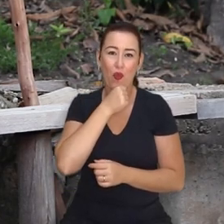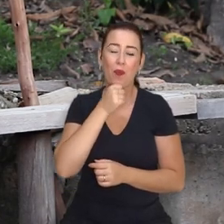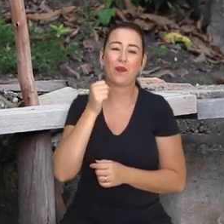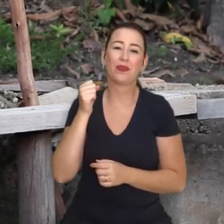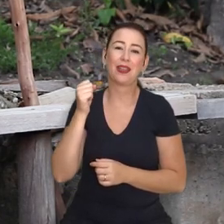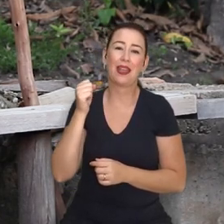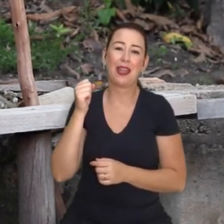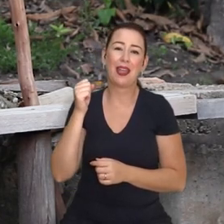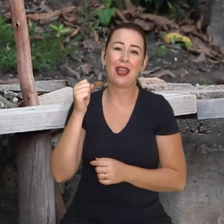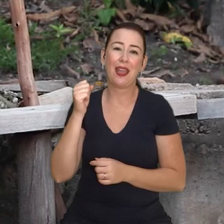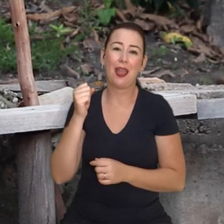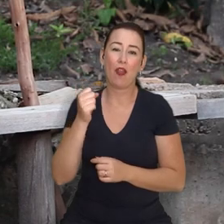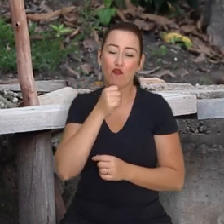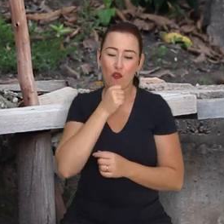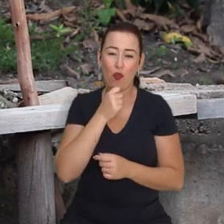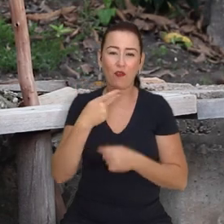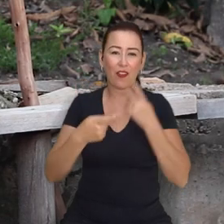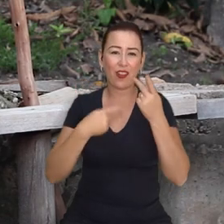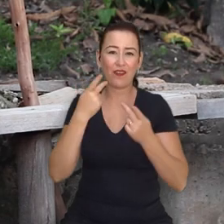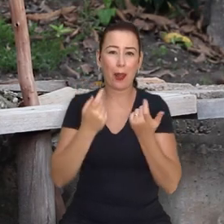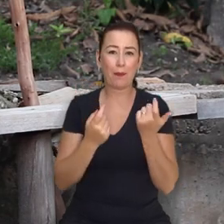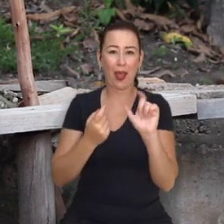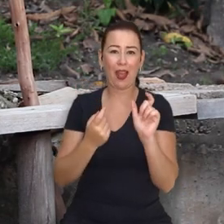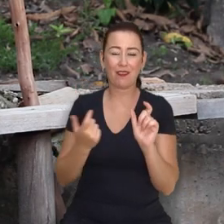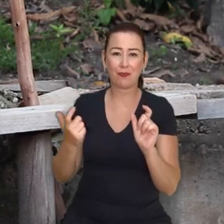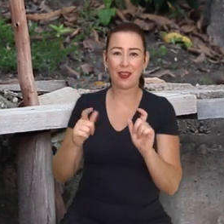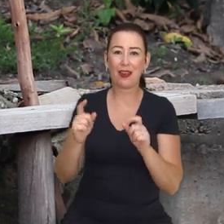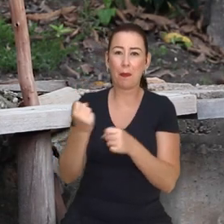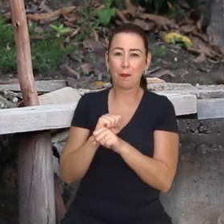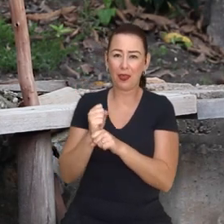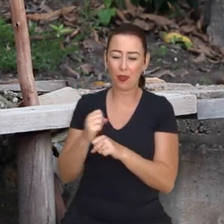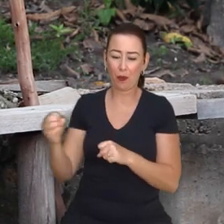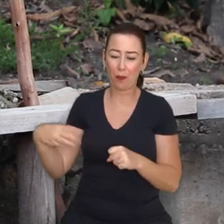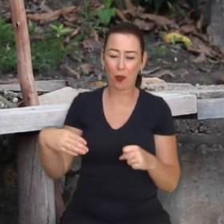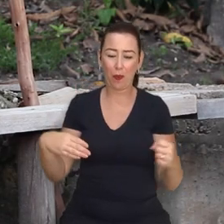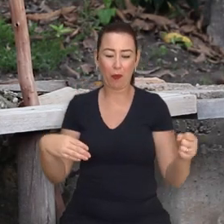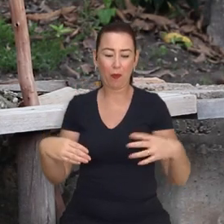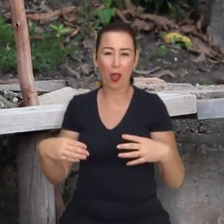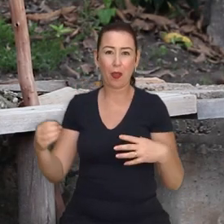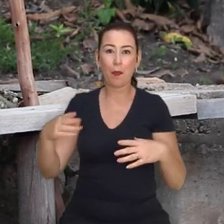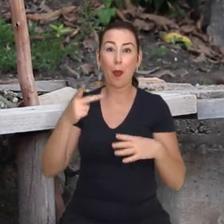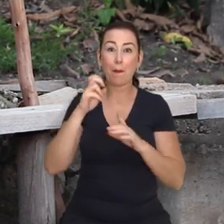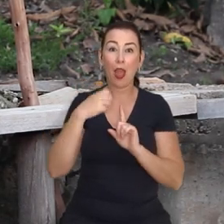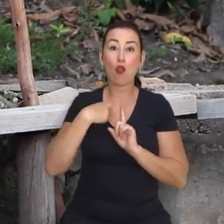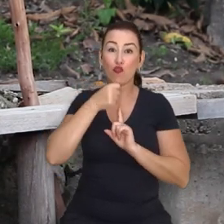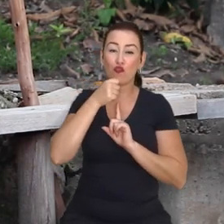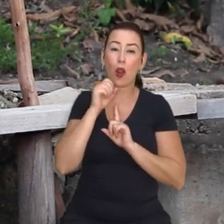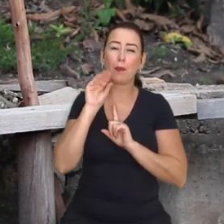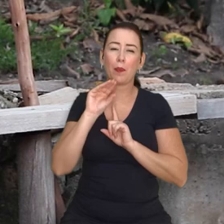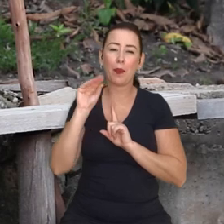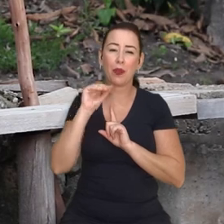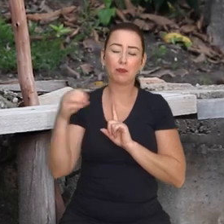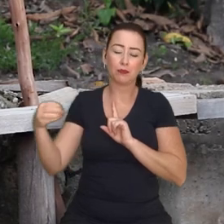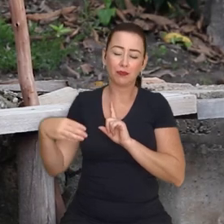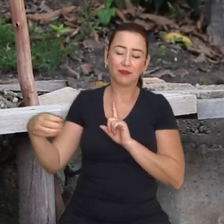falava, ele ia pôr num balde de milho no pé do meu avô. Quando enchia o pé, eu punha pro suaio